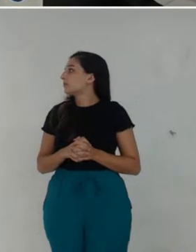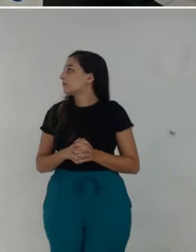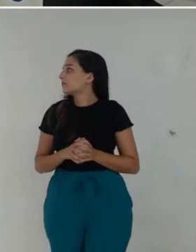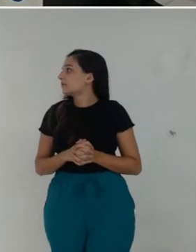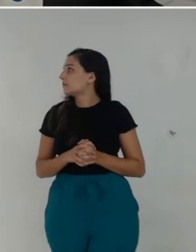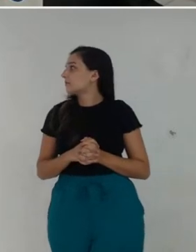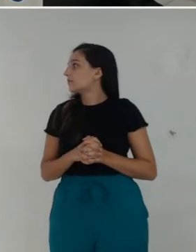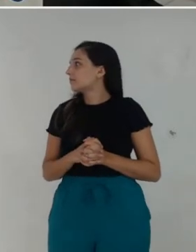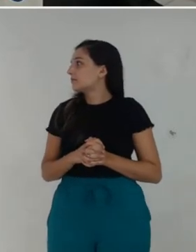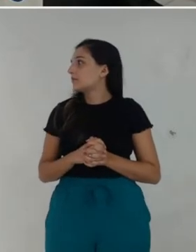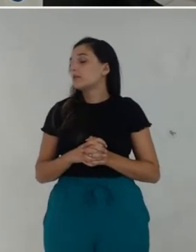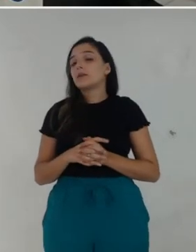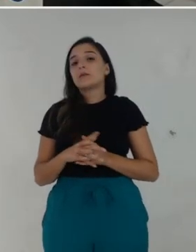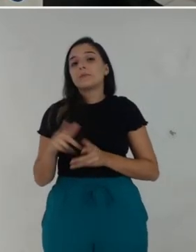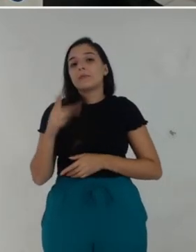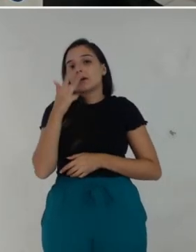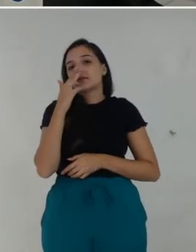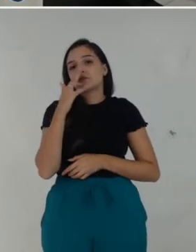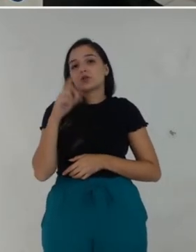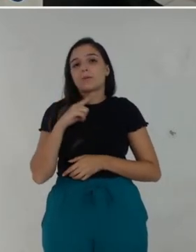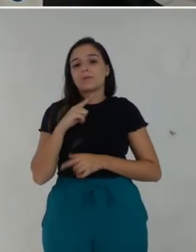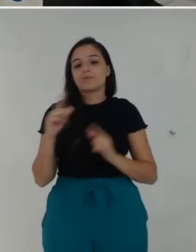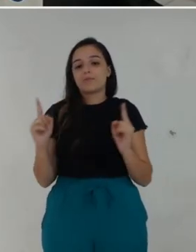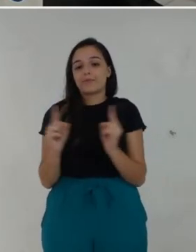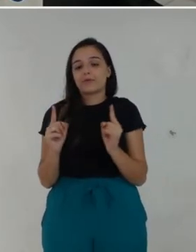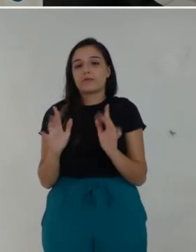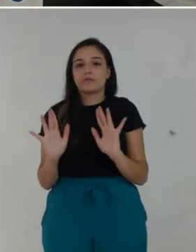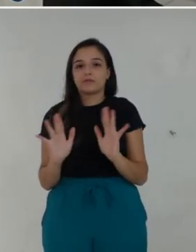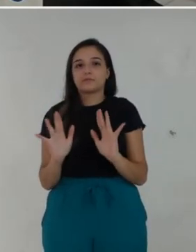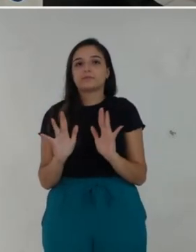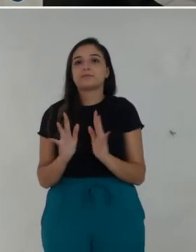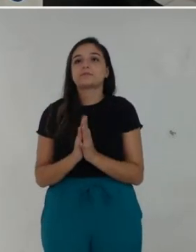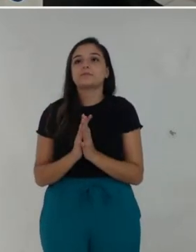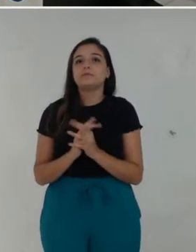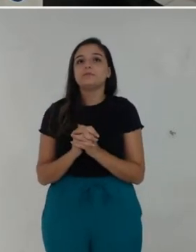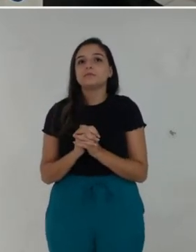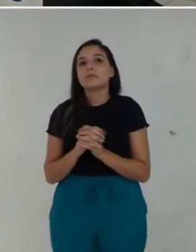de baixar uma pequena parte. E